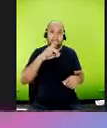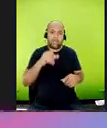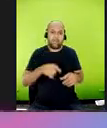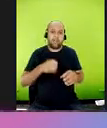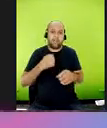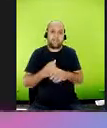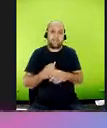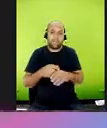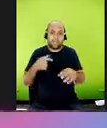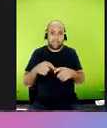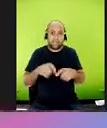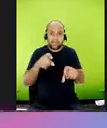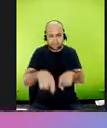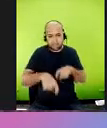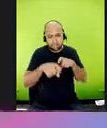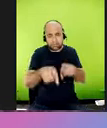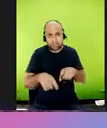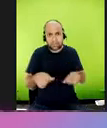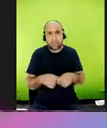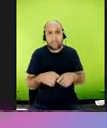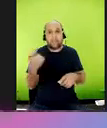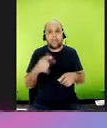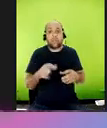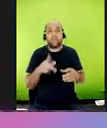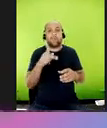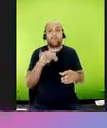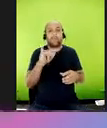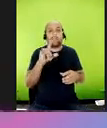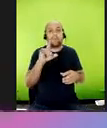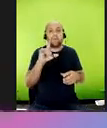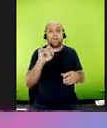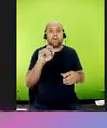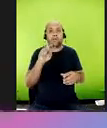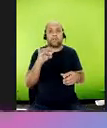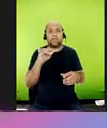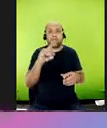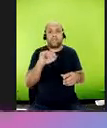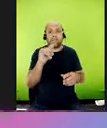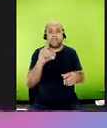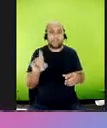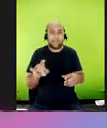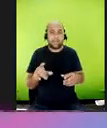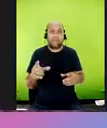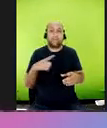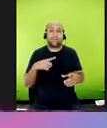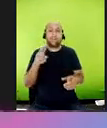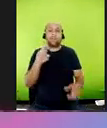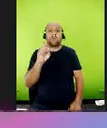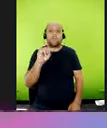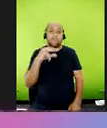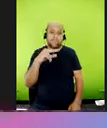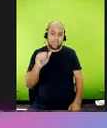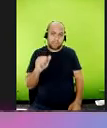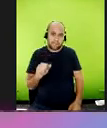parte muitas vezes tem no Espírito Santo a parte pelotização que é um tipo de negócio e eu tenho azulzinha das que beneficiam eu quero